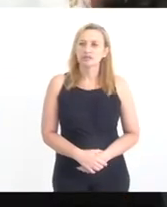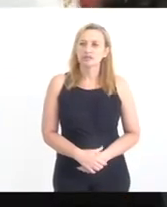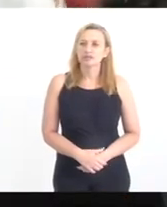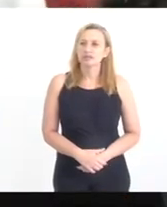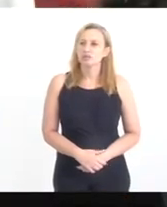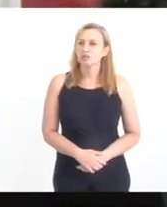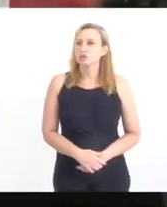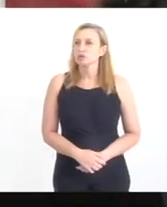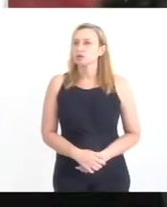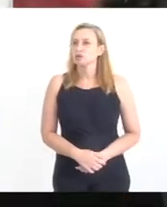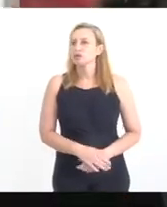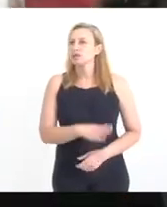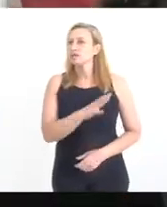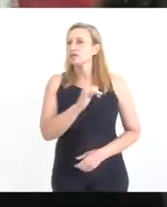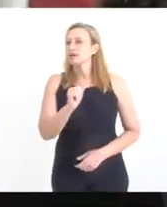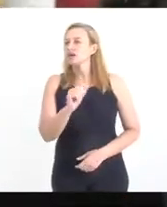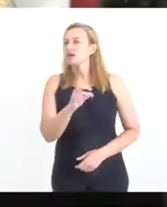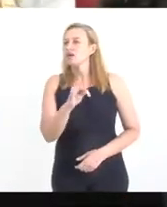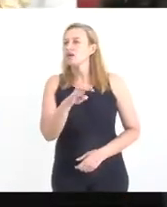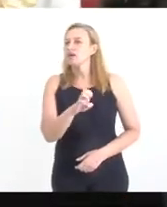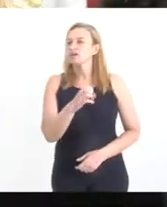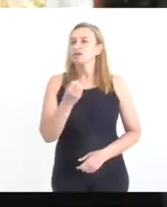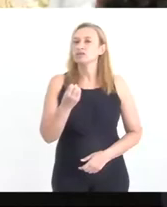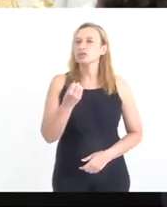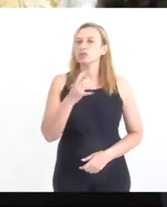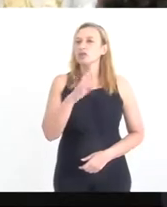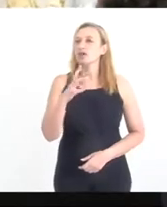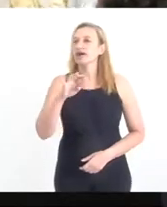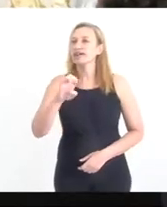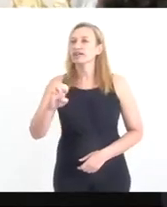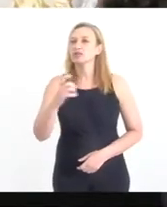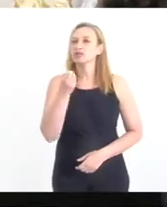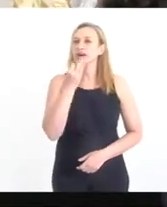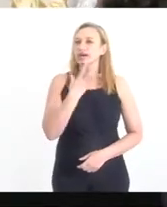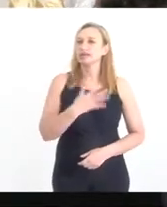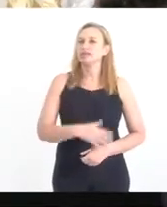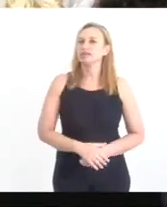o biacore corrente do bem ó